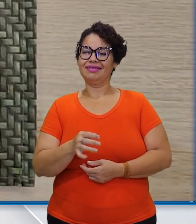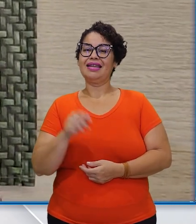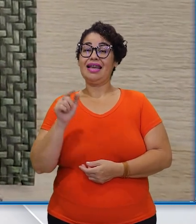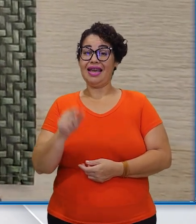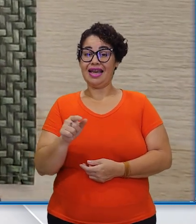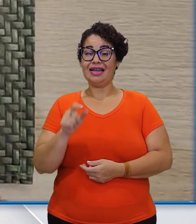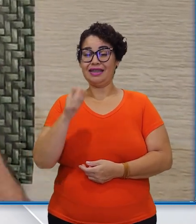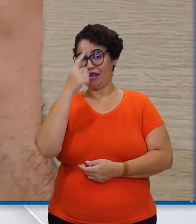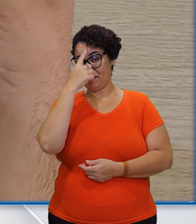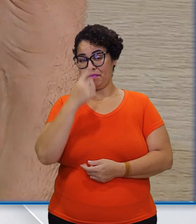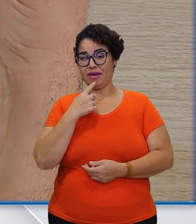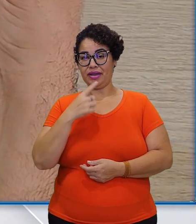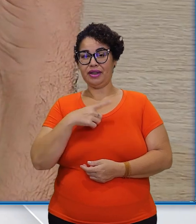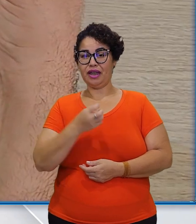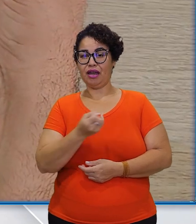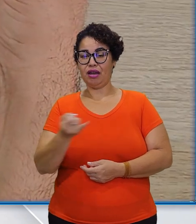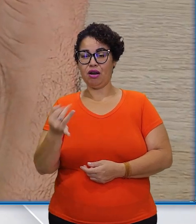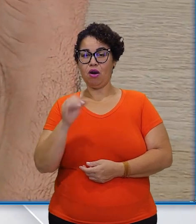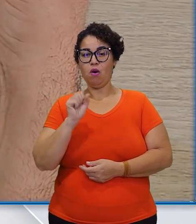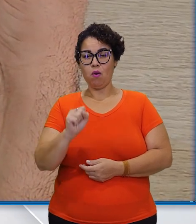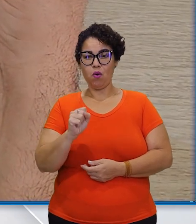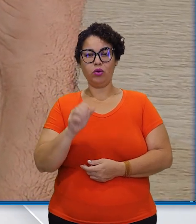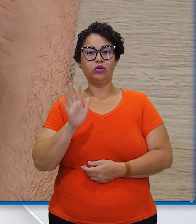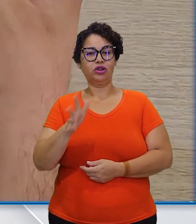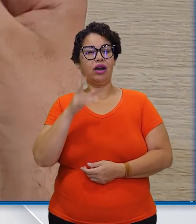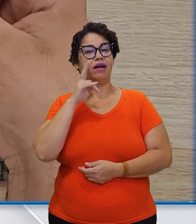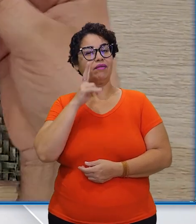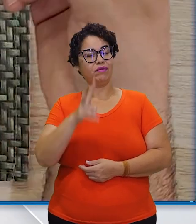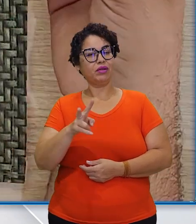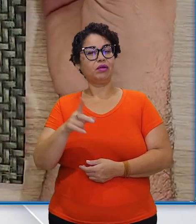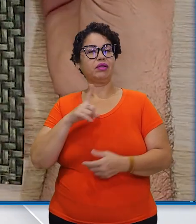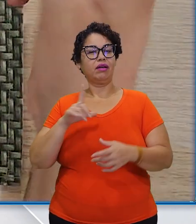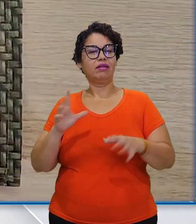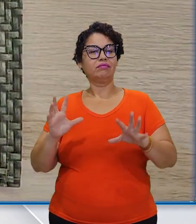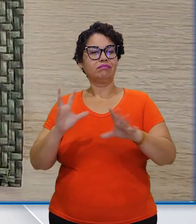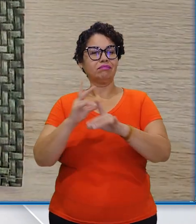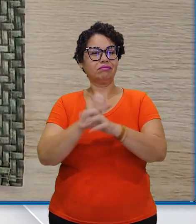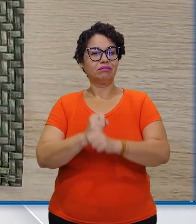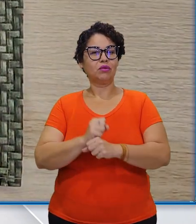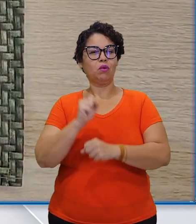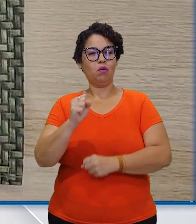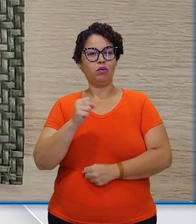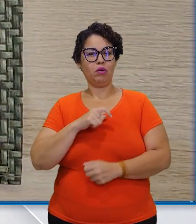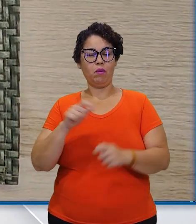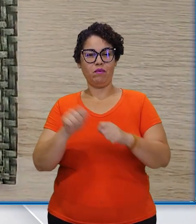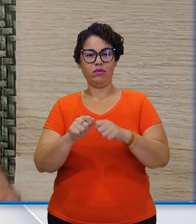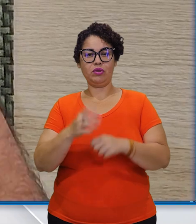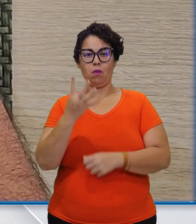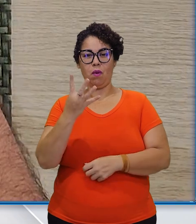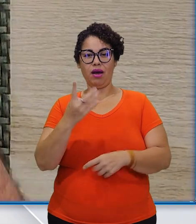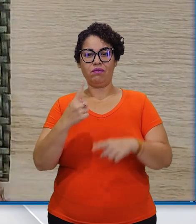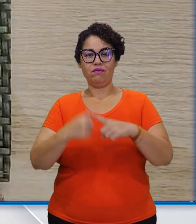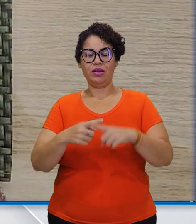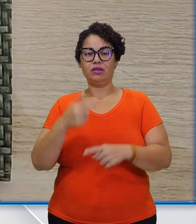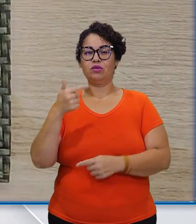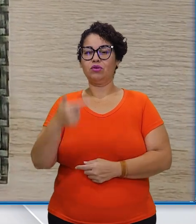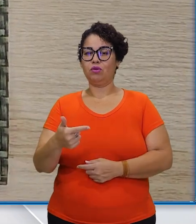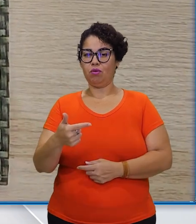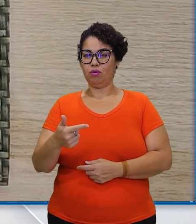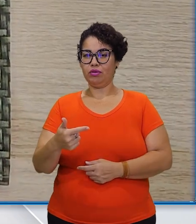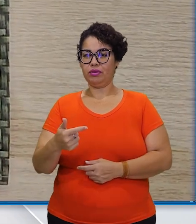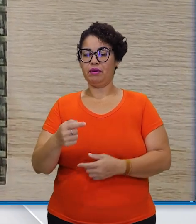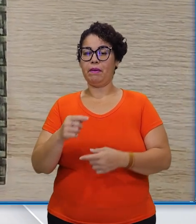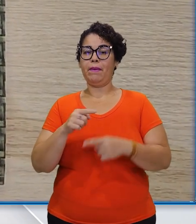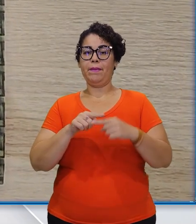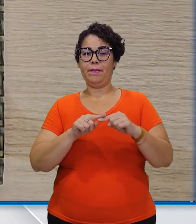esse paralelogramo tem 8 de área, como nós já vimos, e para calcular esse 8, eu fiz 4 vezes 2.